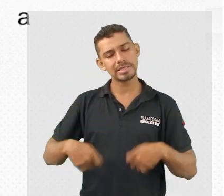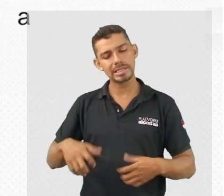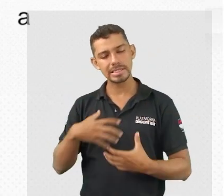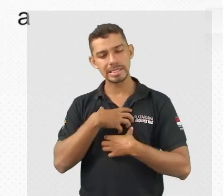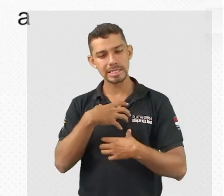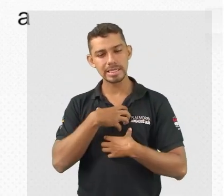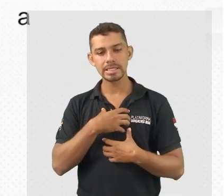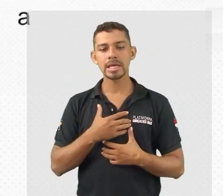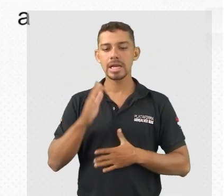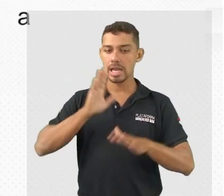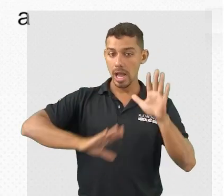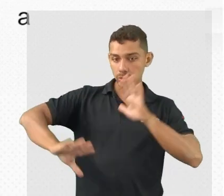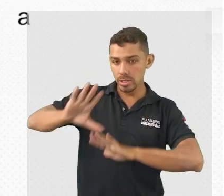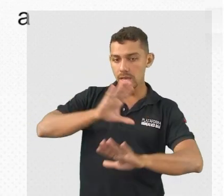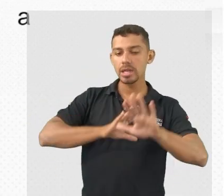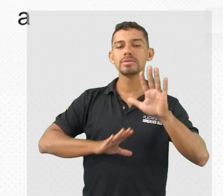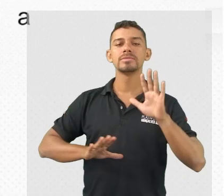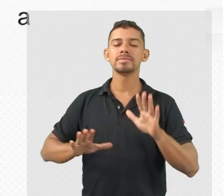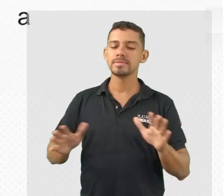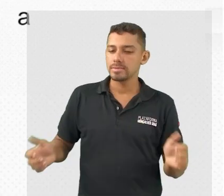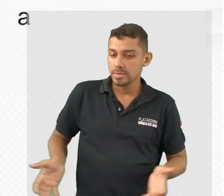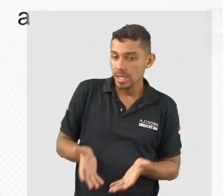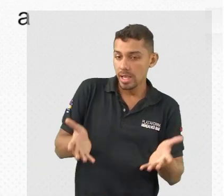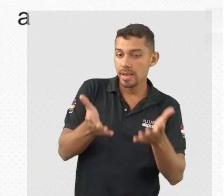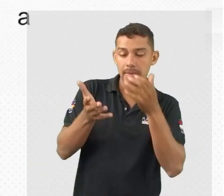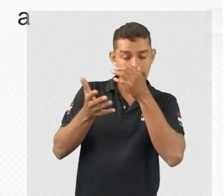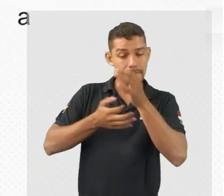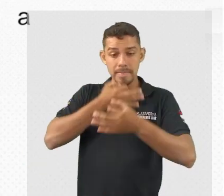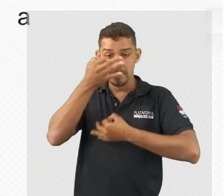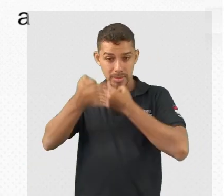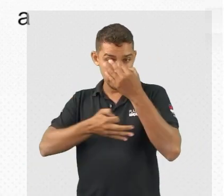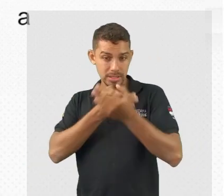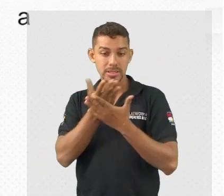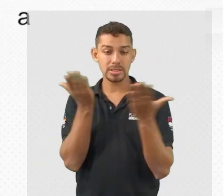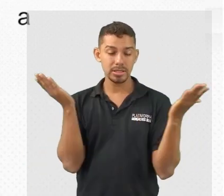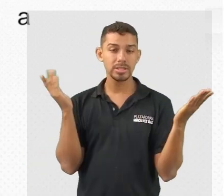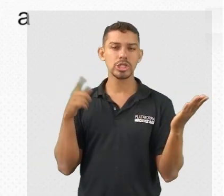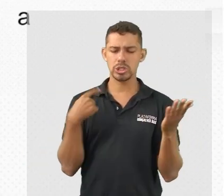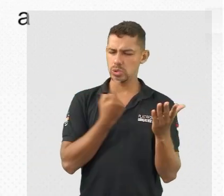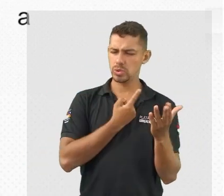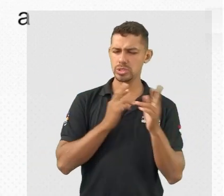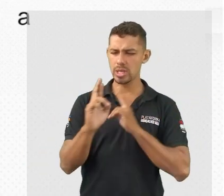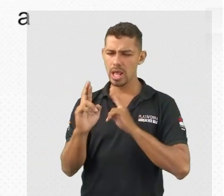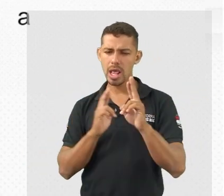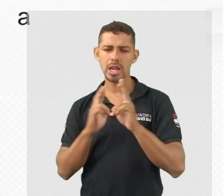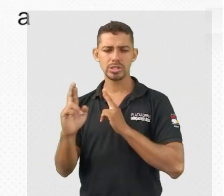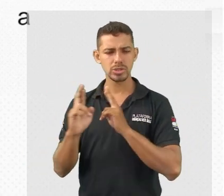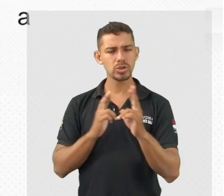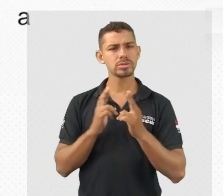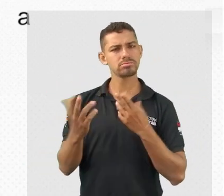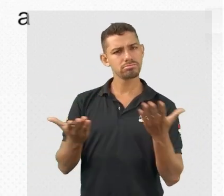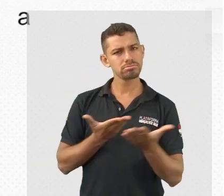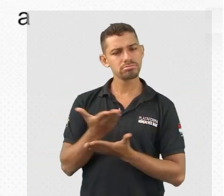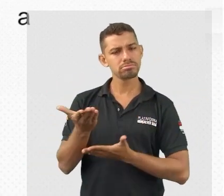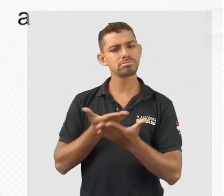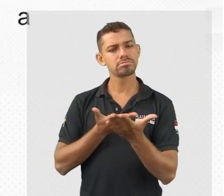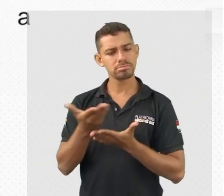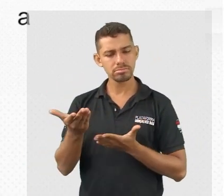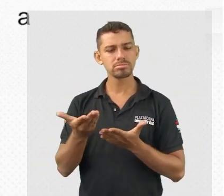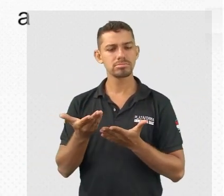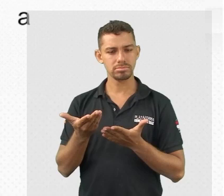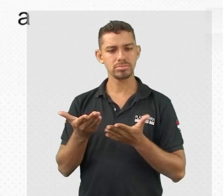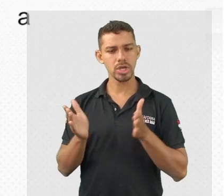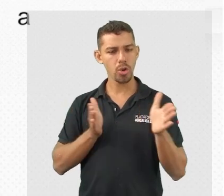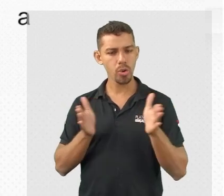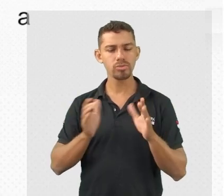muita cautela, muito cuidado e muita criticidade com a forma como nós nos relacionamos com esses meios